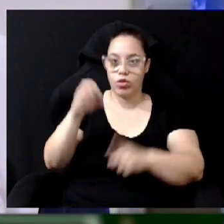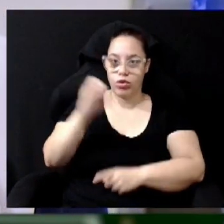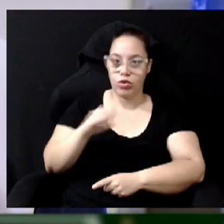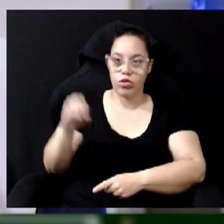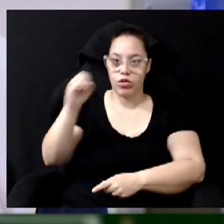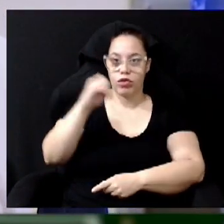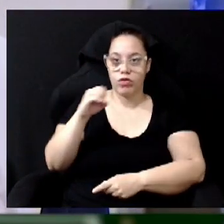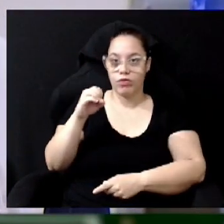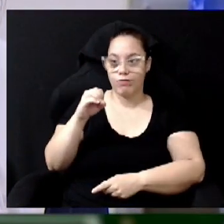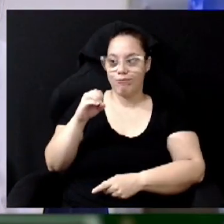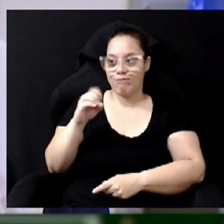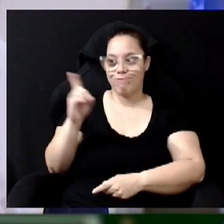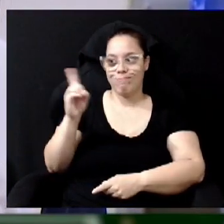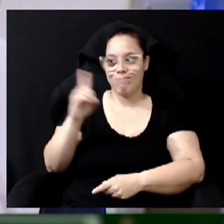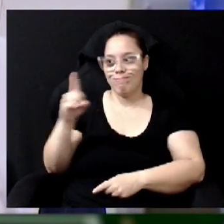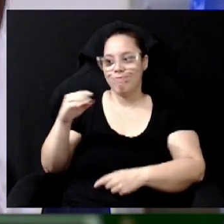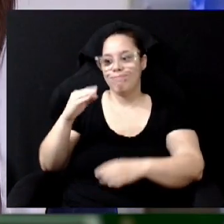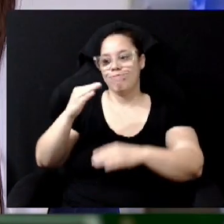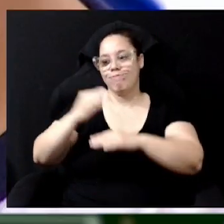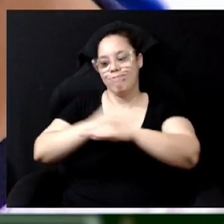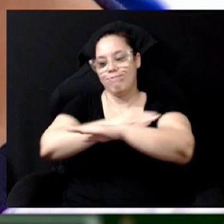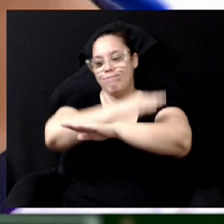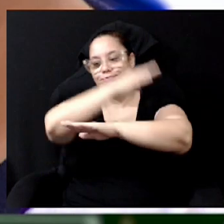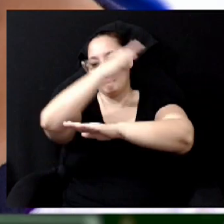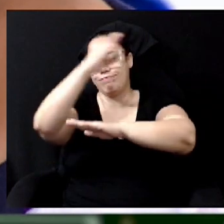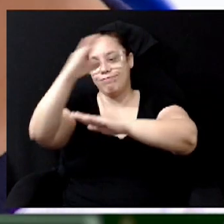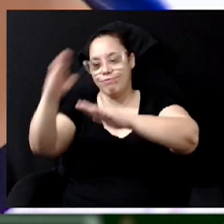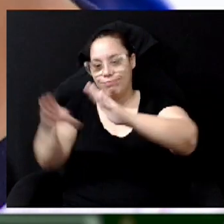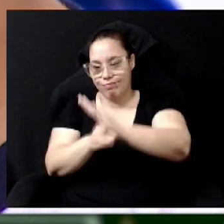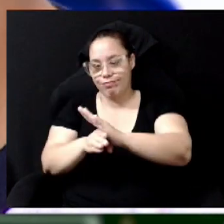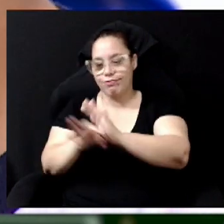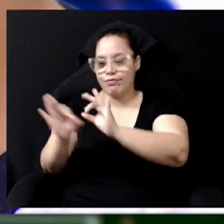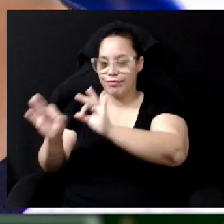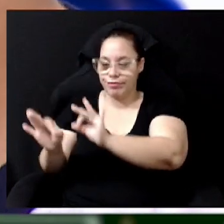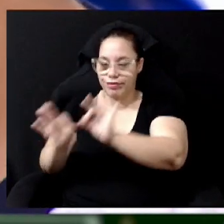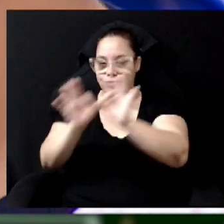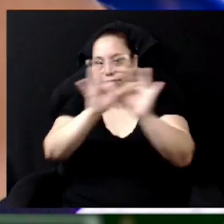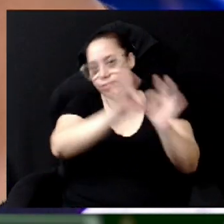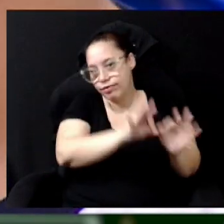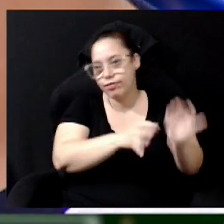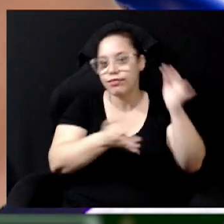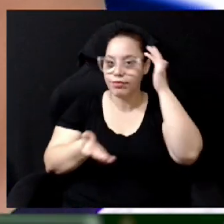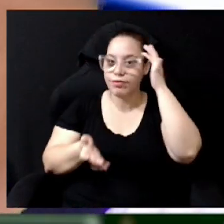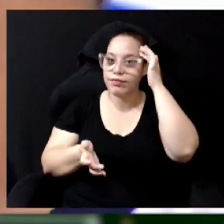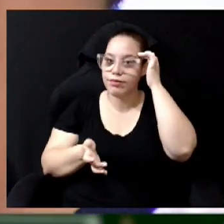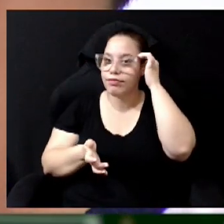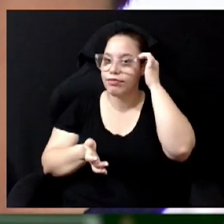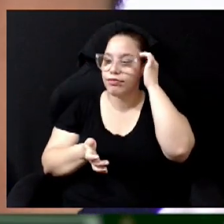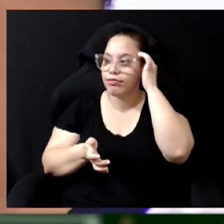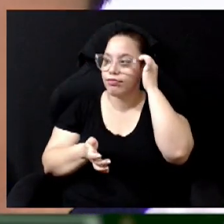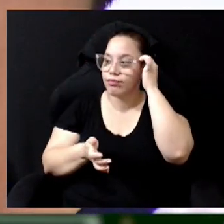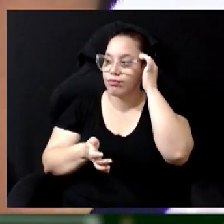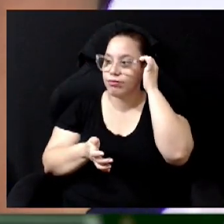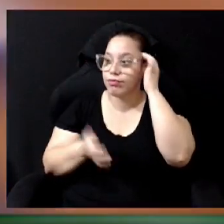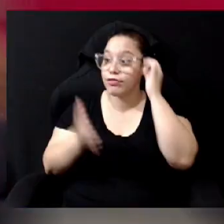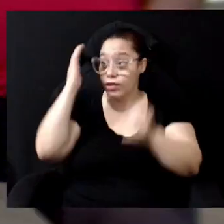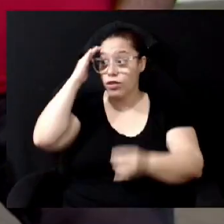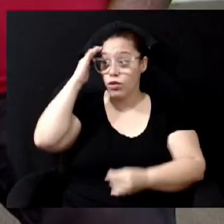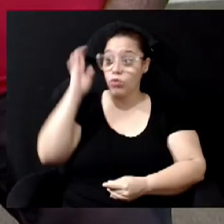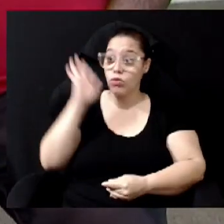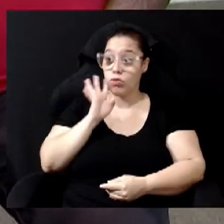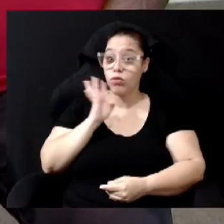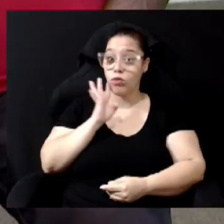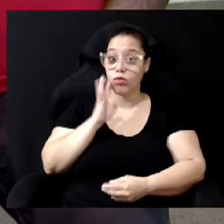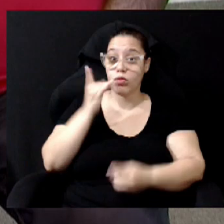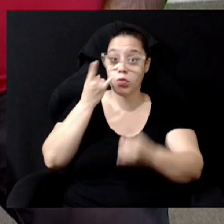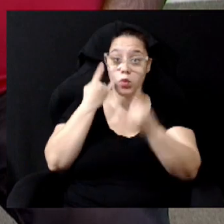tratar disso durante o ano todo. Vira rotina, né? É isso. E o círculo tem bastante coisa interessante. Tô vendo aqui,